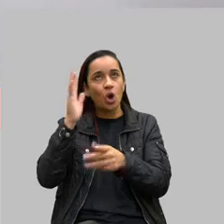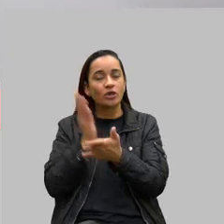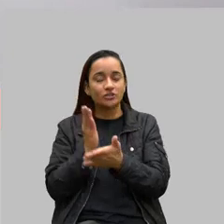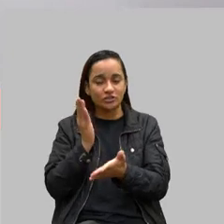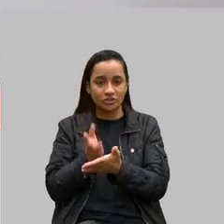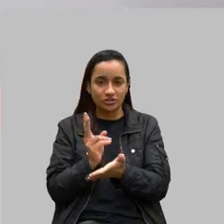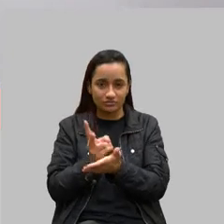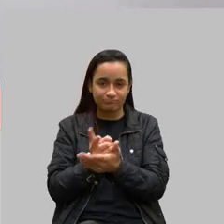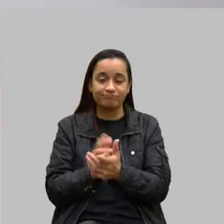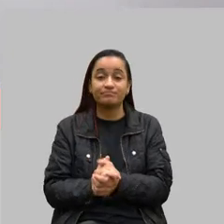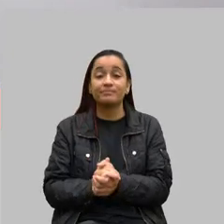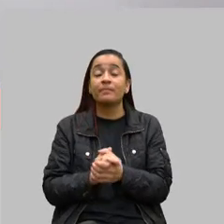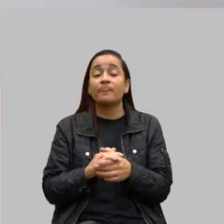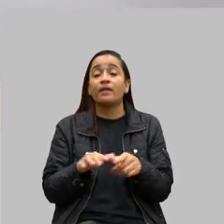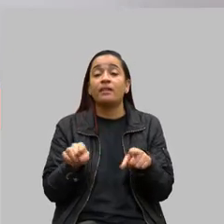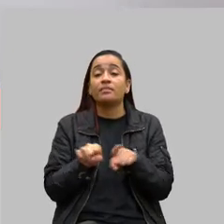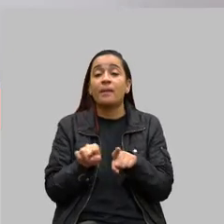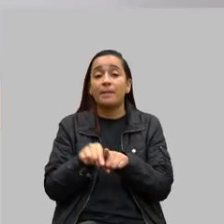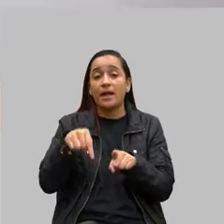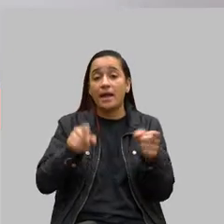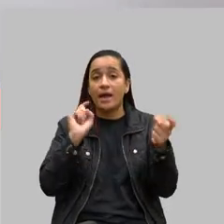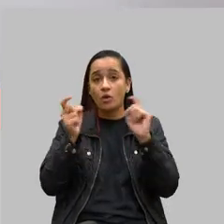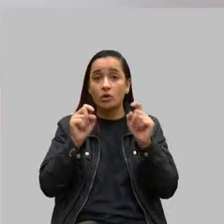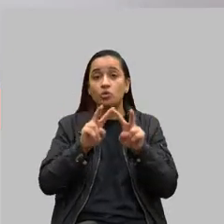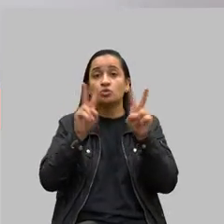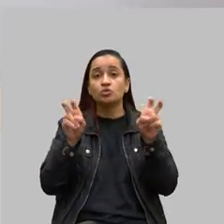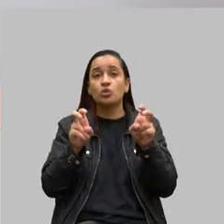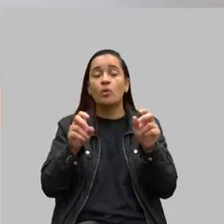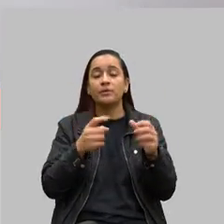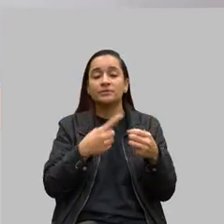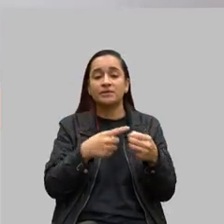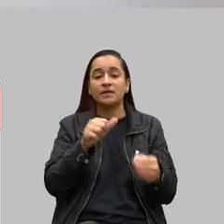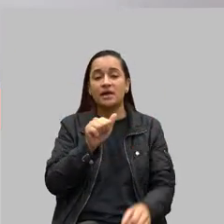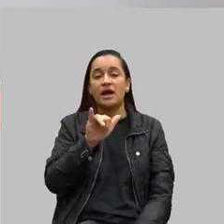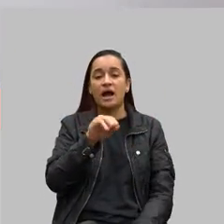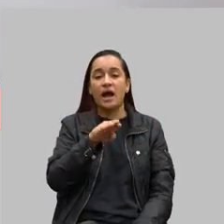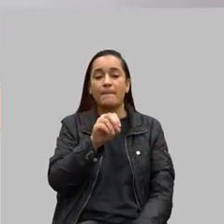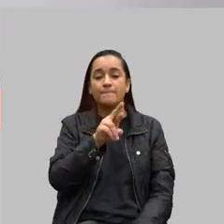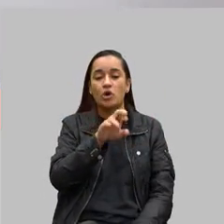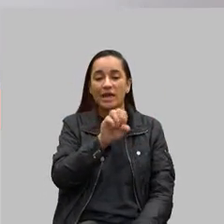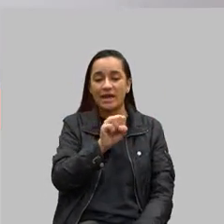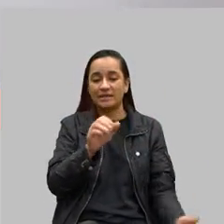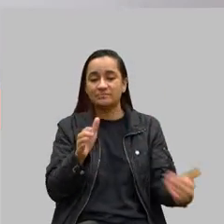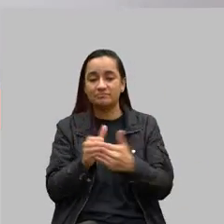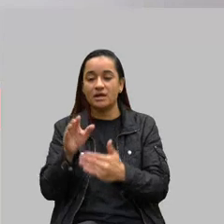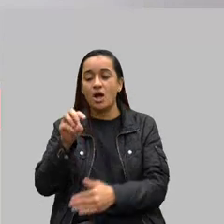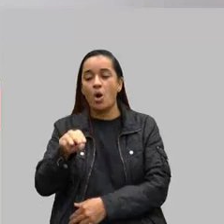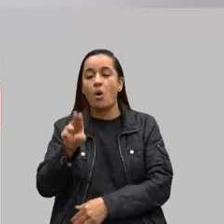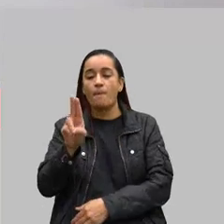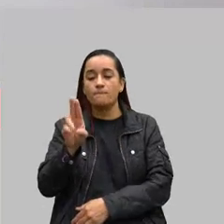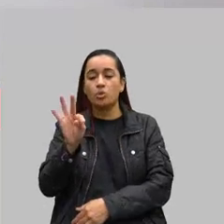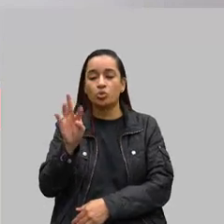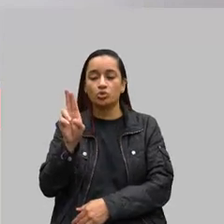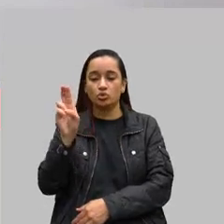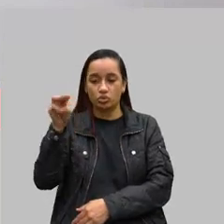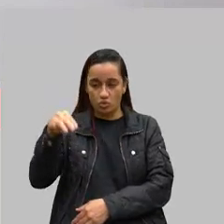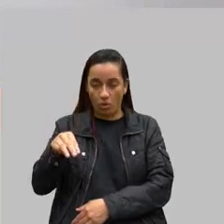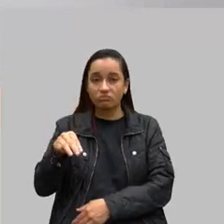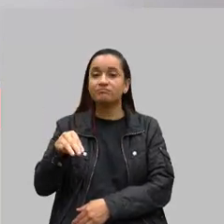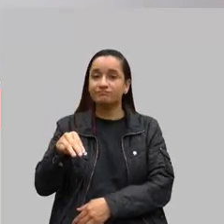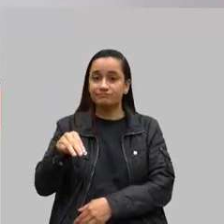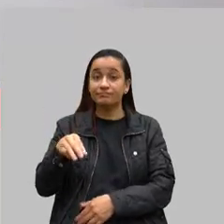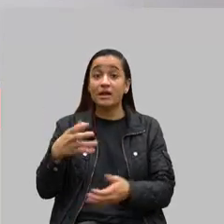tratado nessa reunião a recuperação ali em moreso tum eh e queria pedir aqui uma